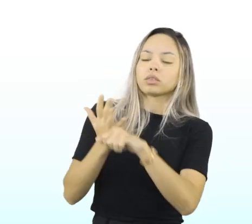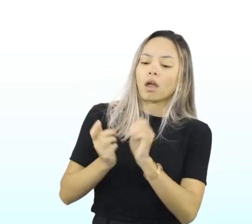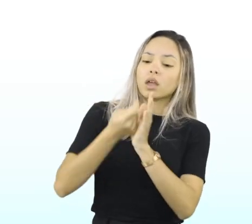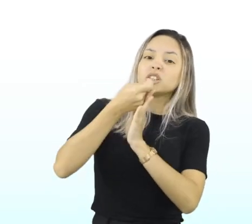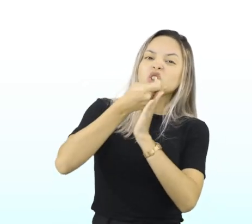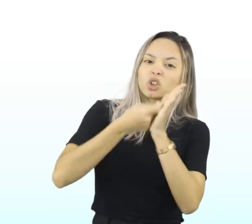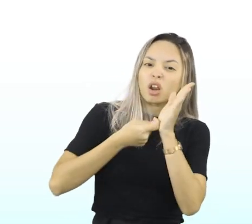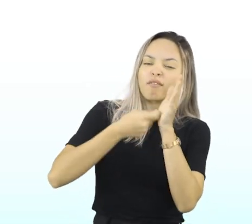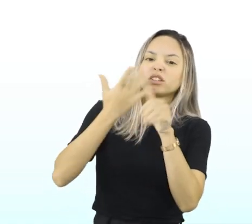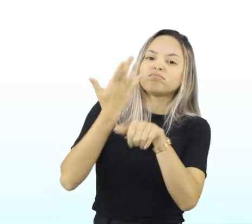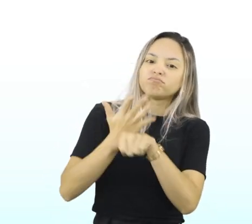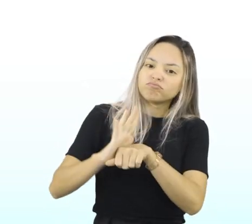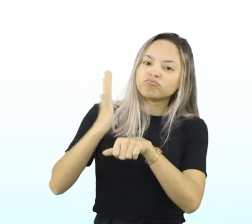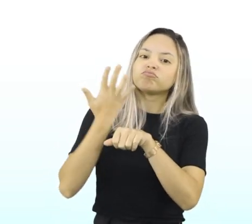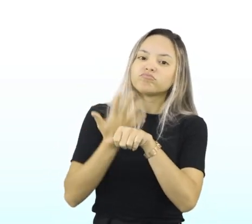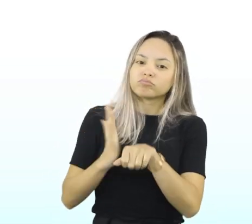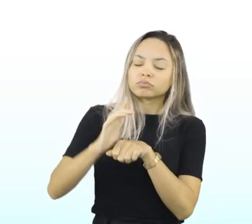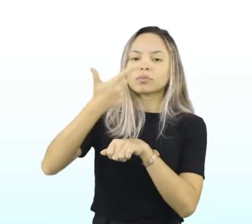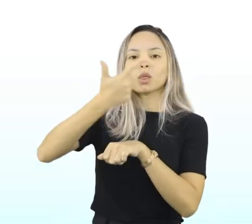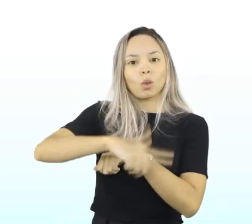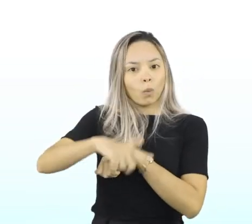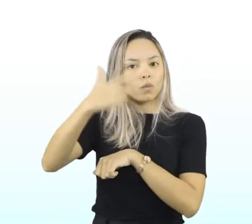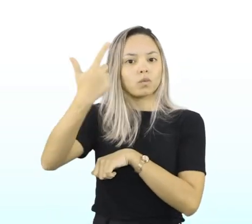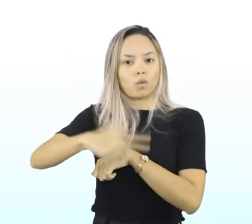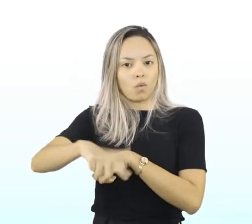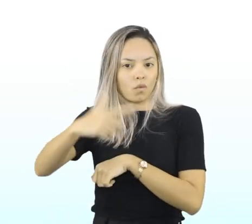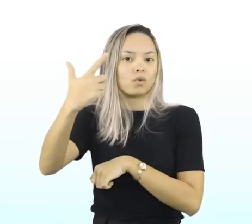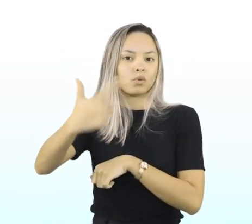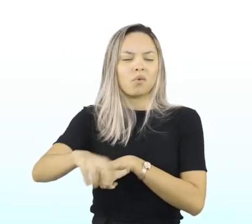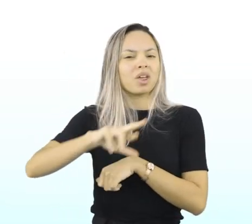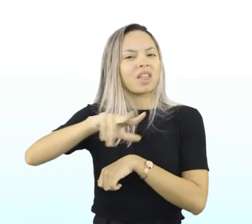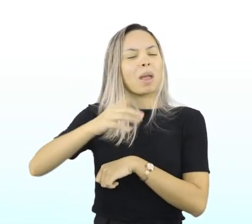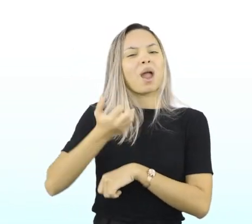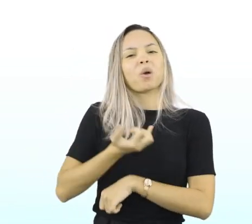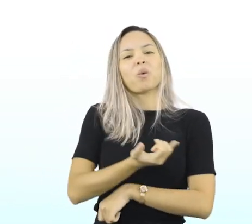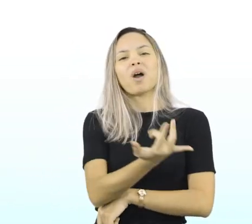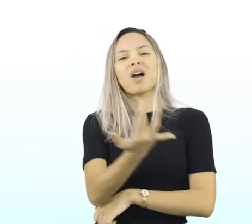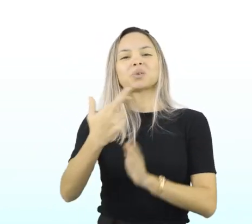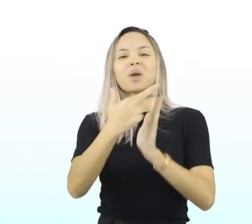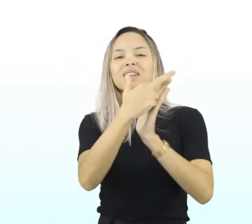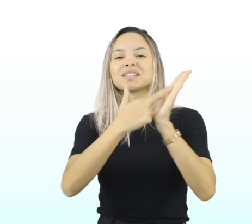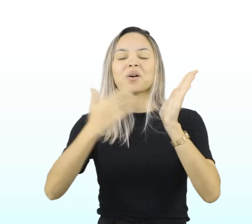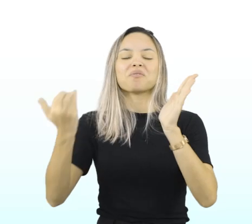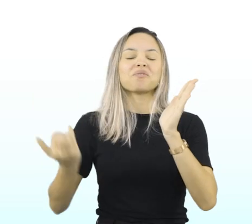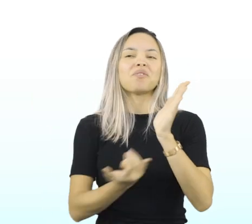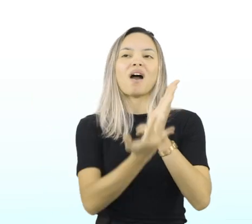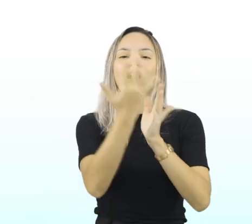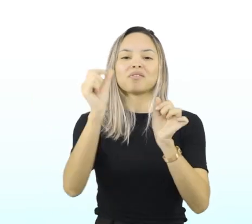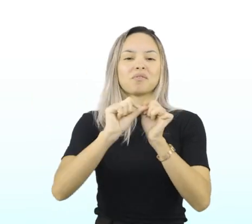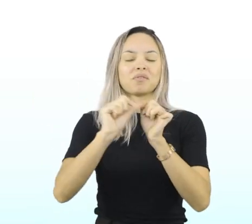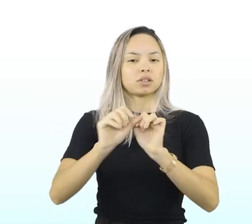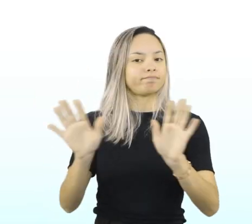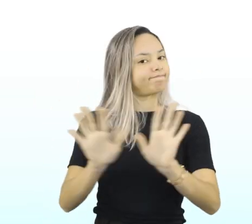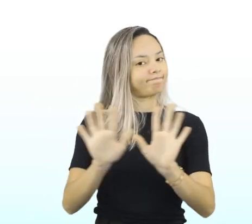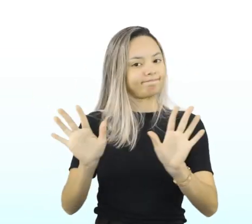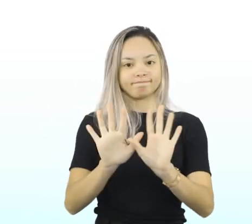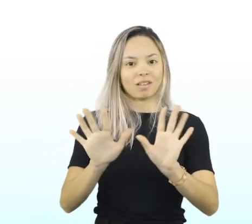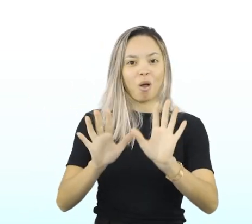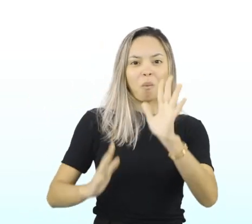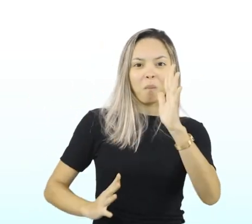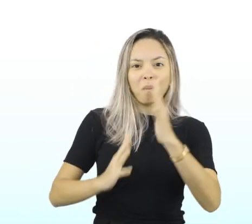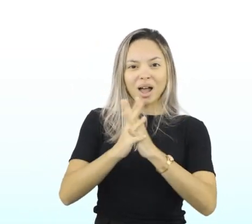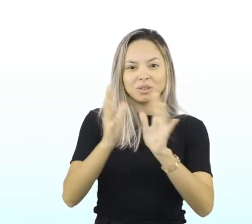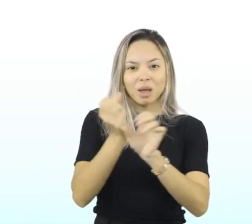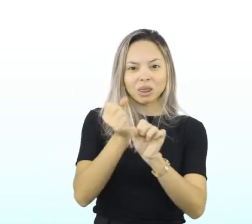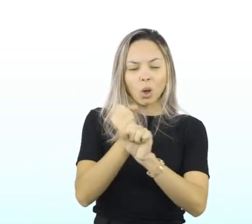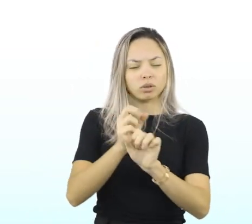Você precisa escrever e fazer a reescrita. Fera, não é a quantidade de redação que você produz que vai